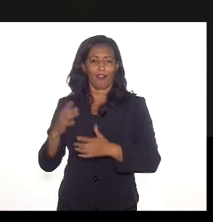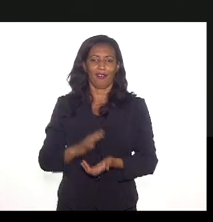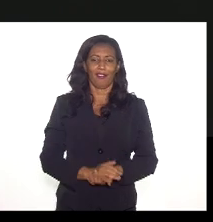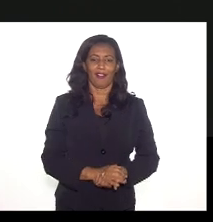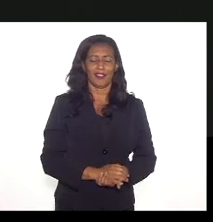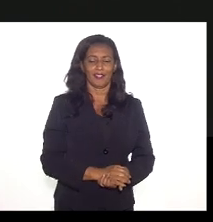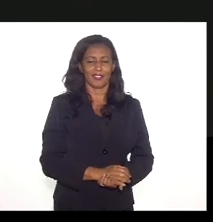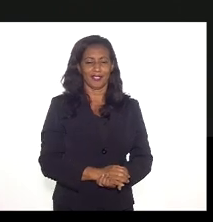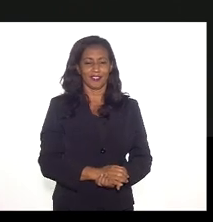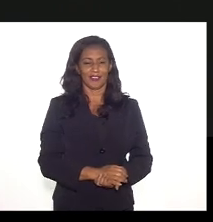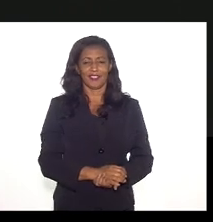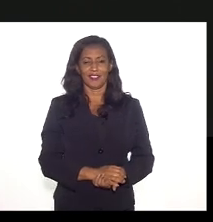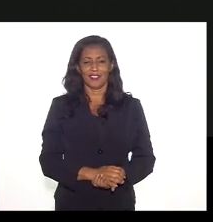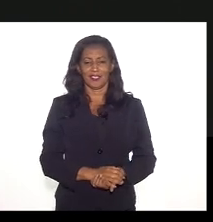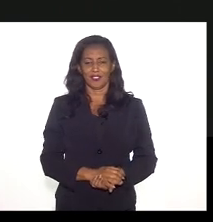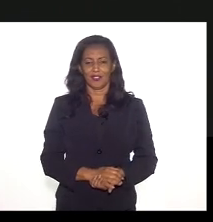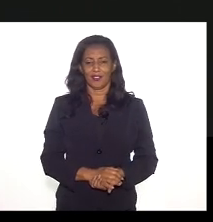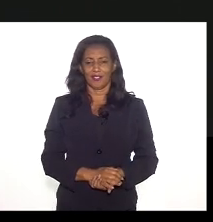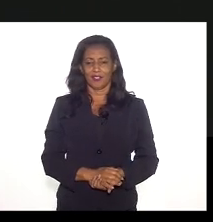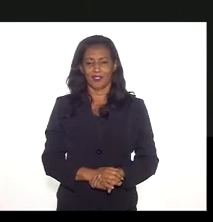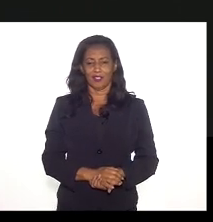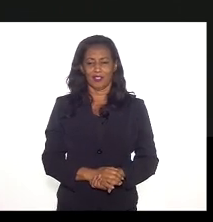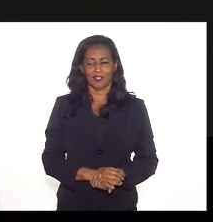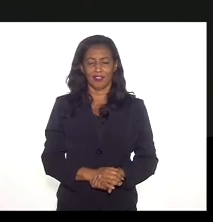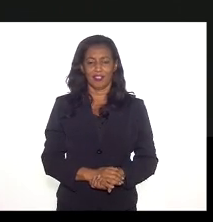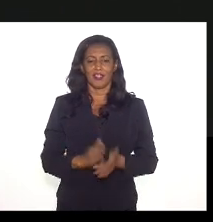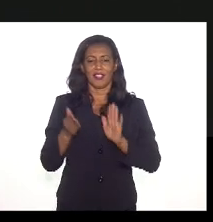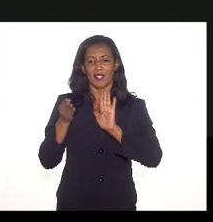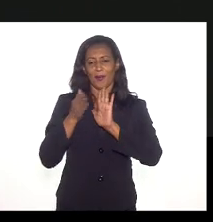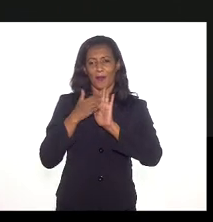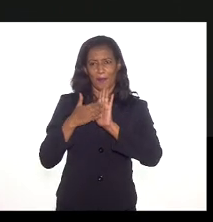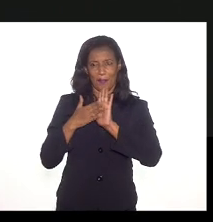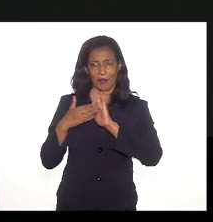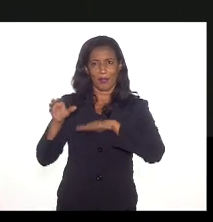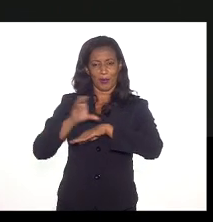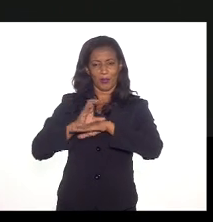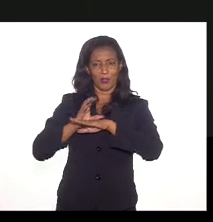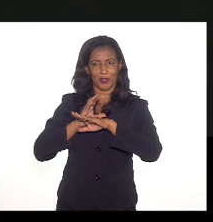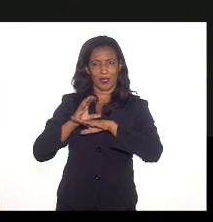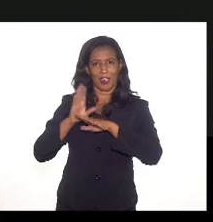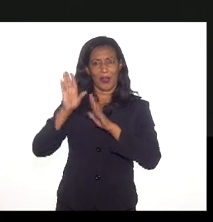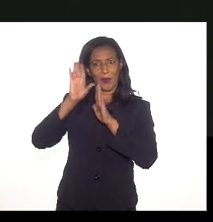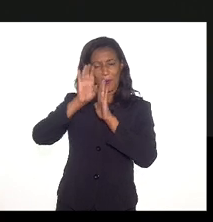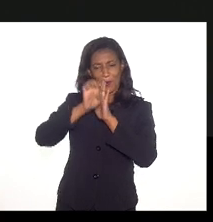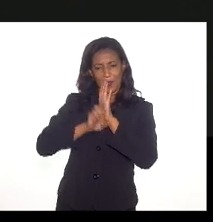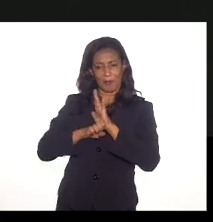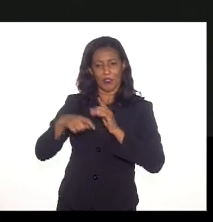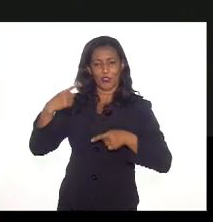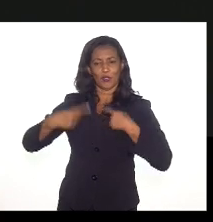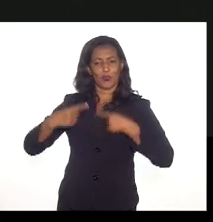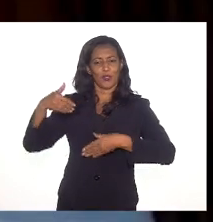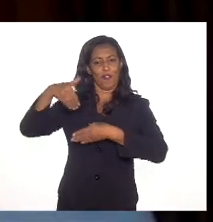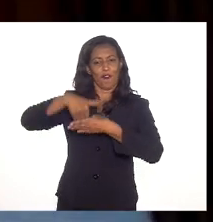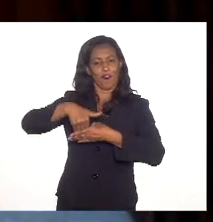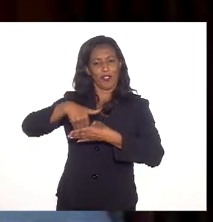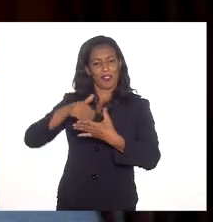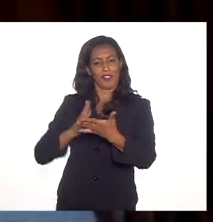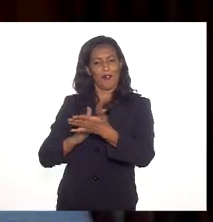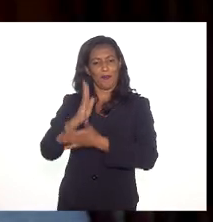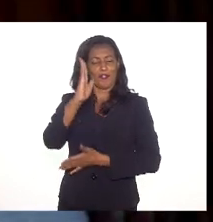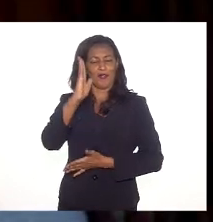Bazeidan, que a gente retirou. É, claro. Okay, okay. Então, o parecer pela constitucionalidade com emendas em votação, em discussão e votação, aprovado.